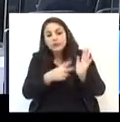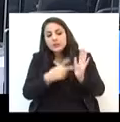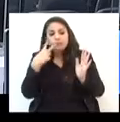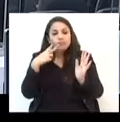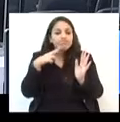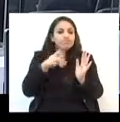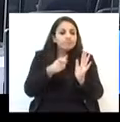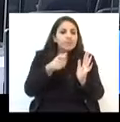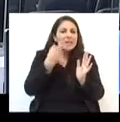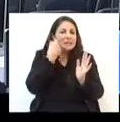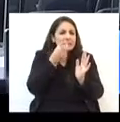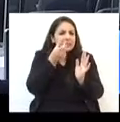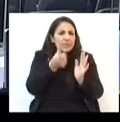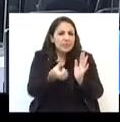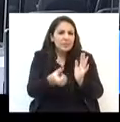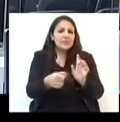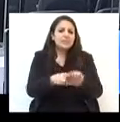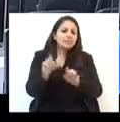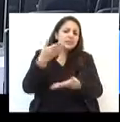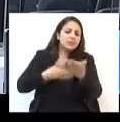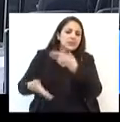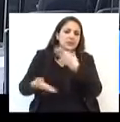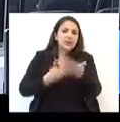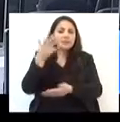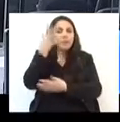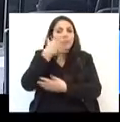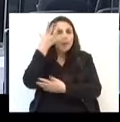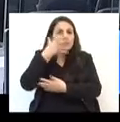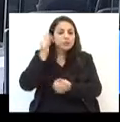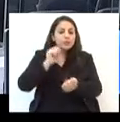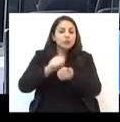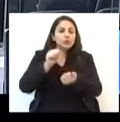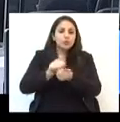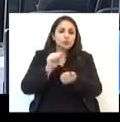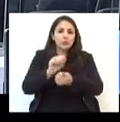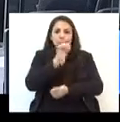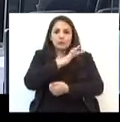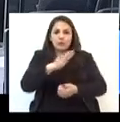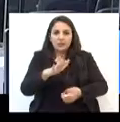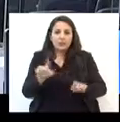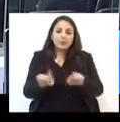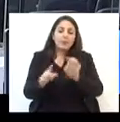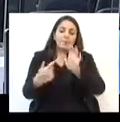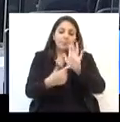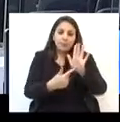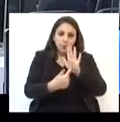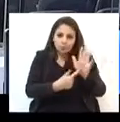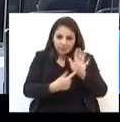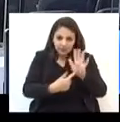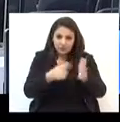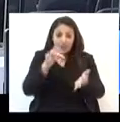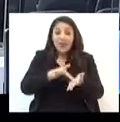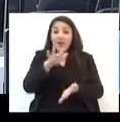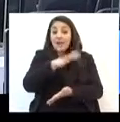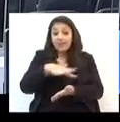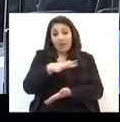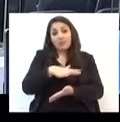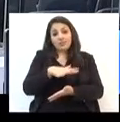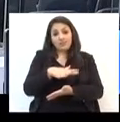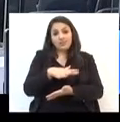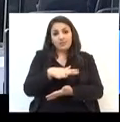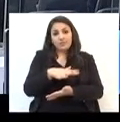atenção, a interação dos palestrantes com eles, mostrando a realidade da droga.